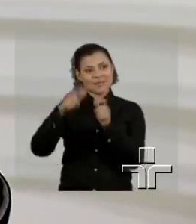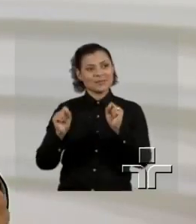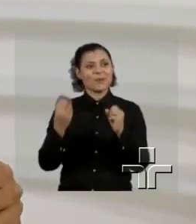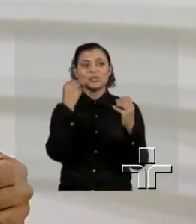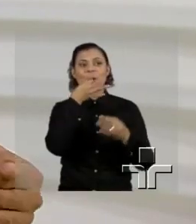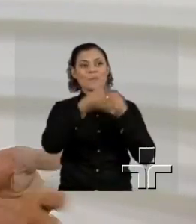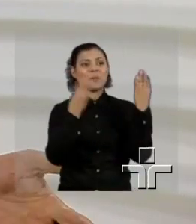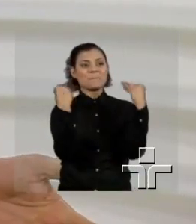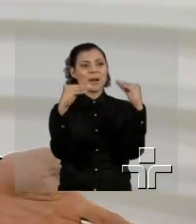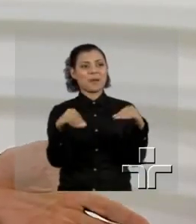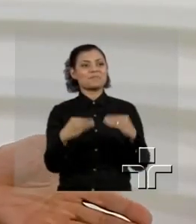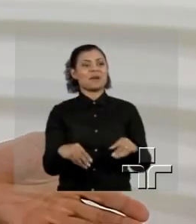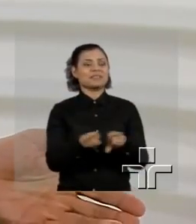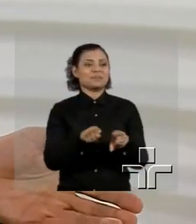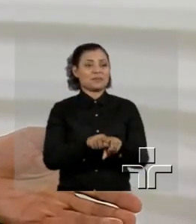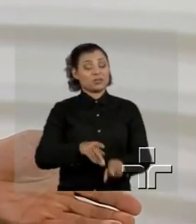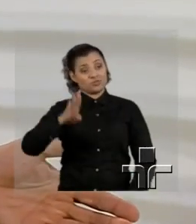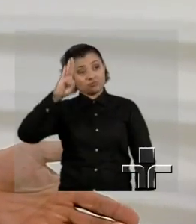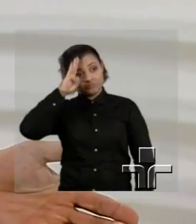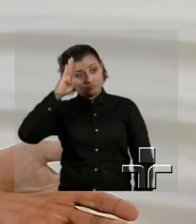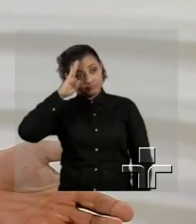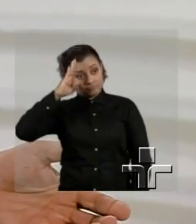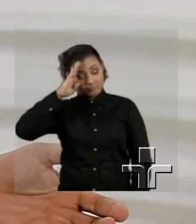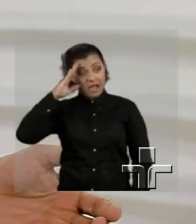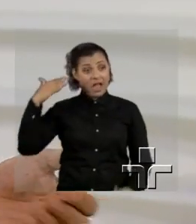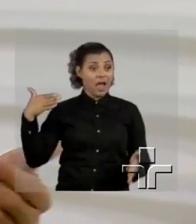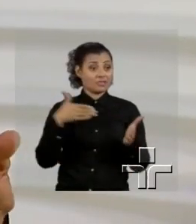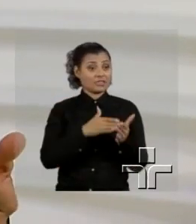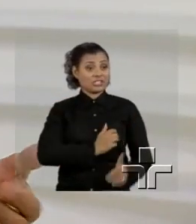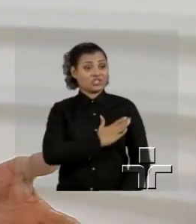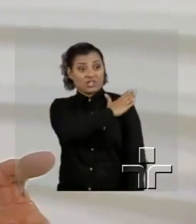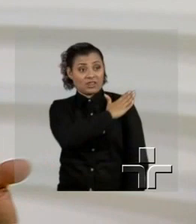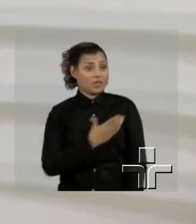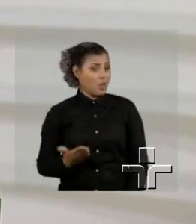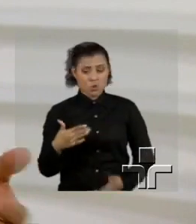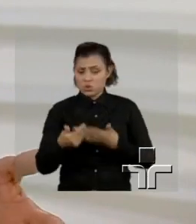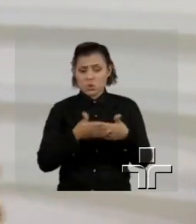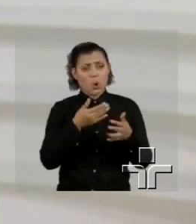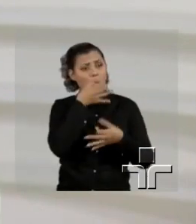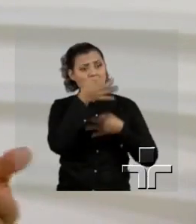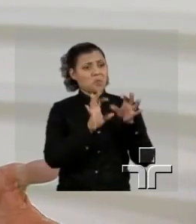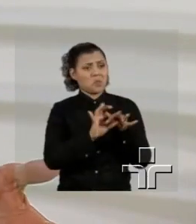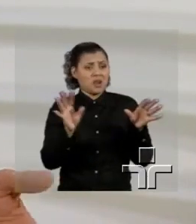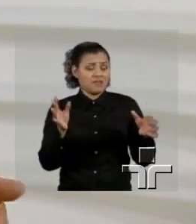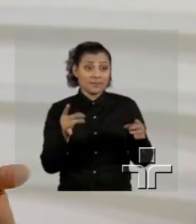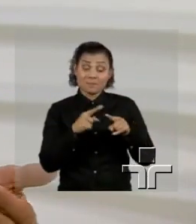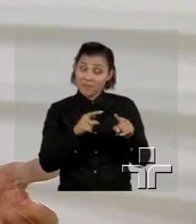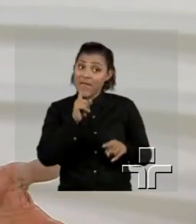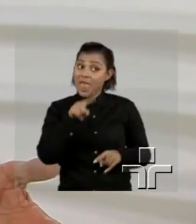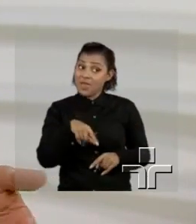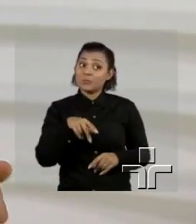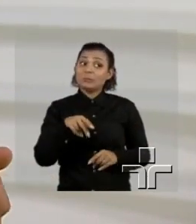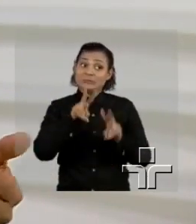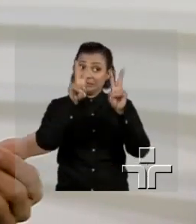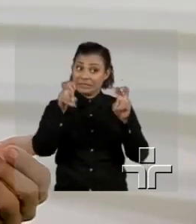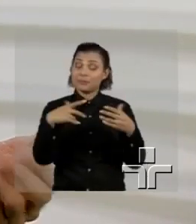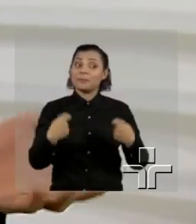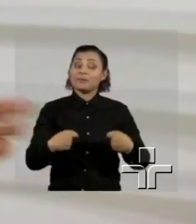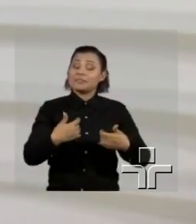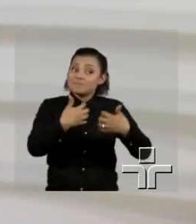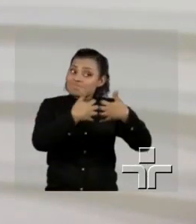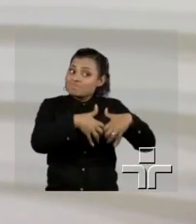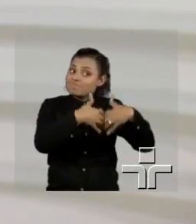essa contaminação já não aconteceu. Isso não é preocupante quando você tem um general comandante de tropa,